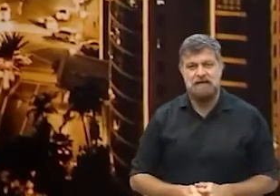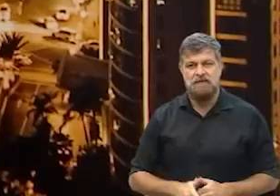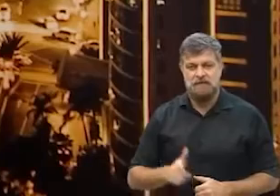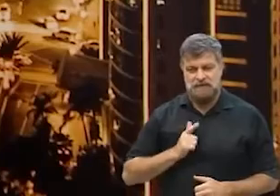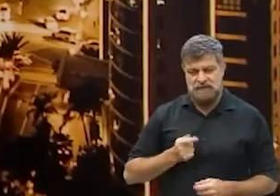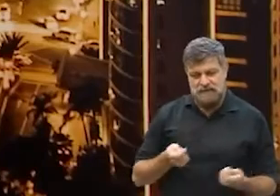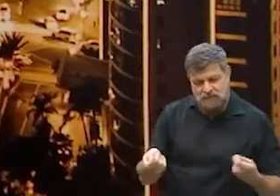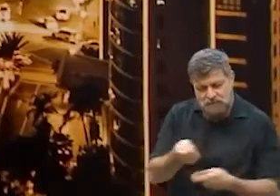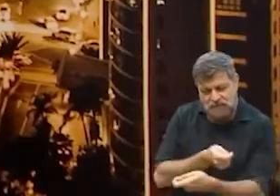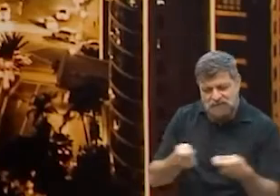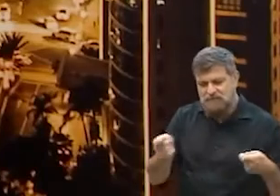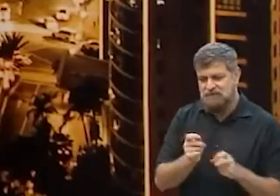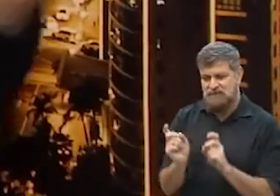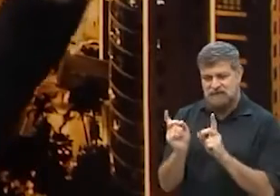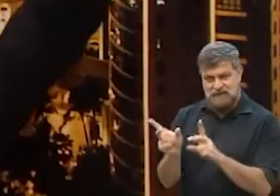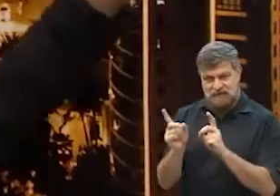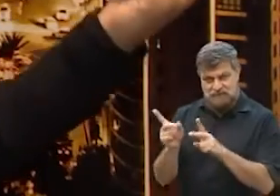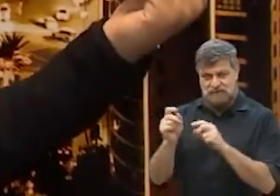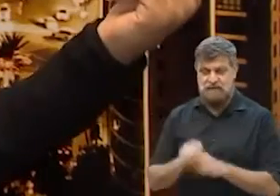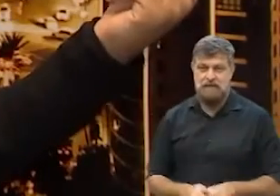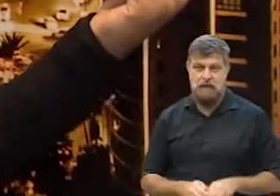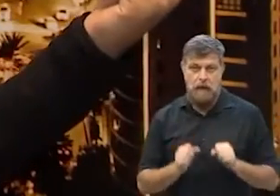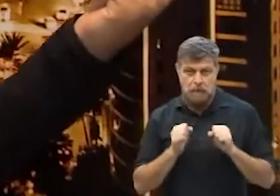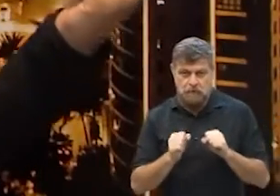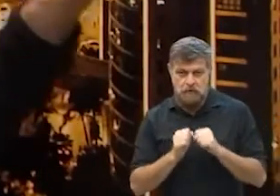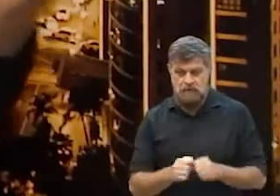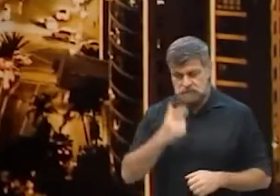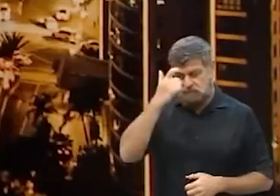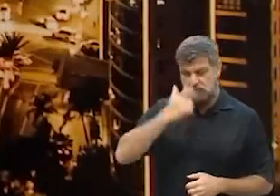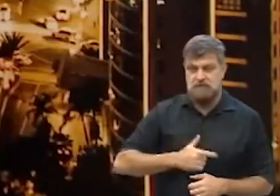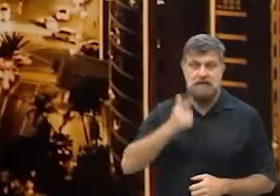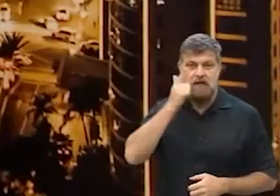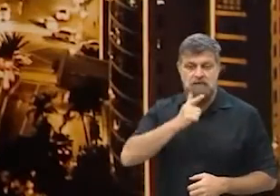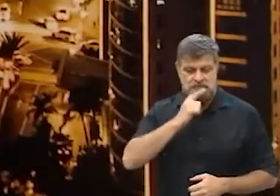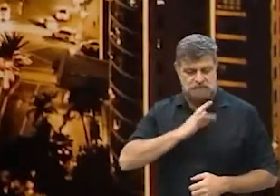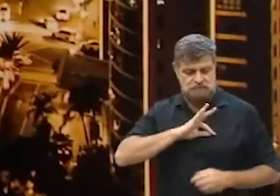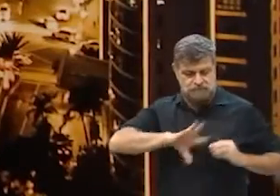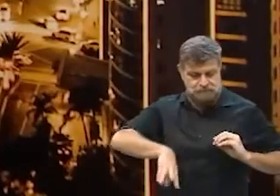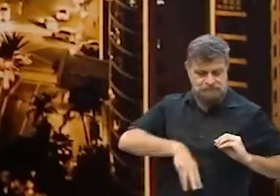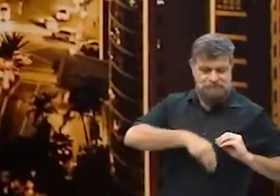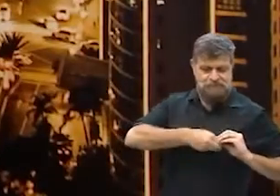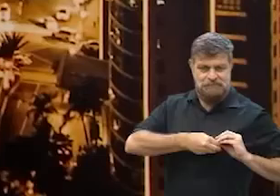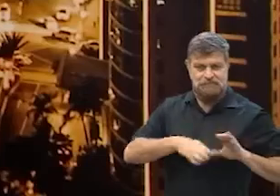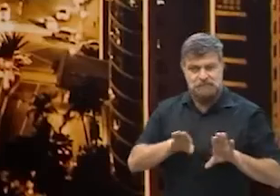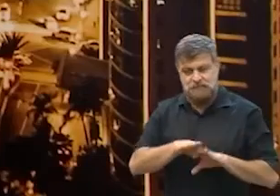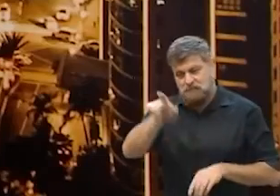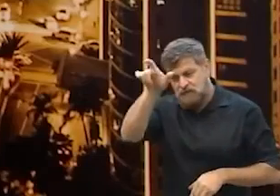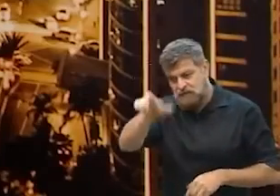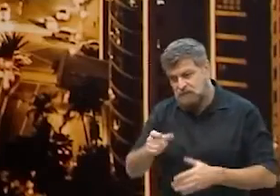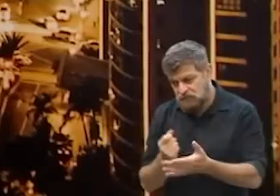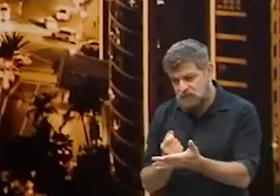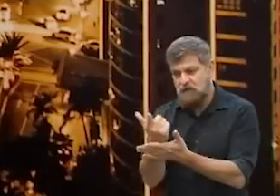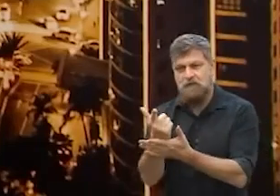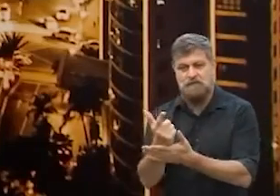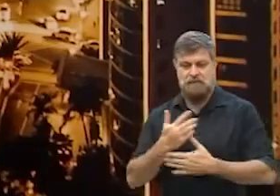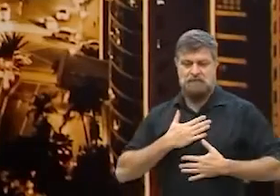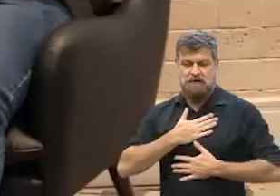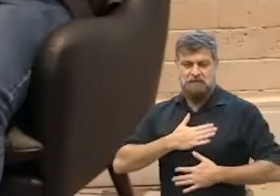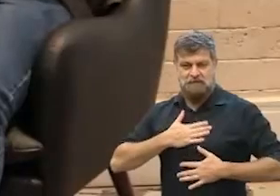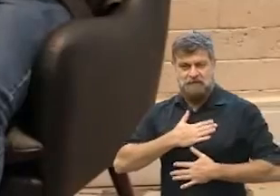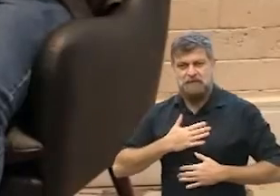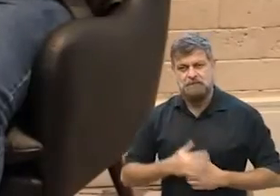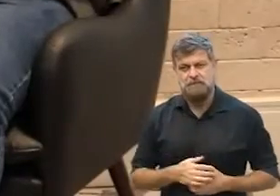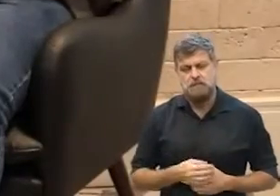uma boa transação imobiliária, tanto para você como remunerado e tanto para o cliente que você está atendendo.